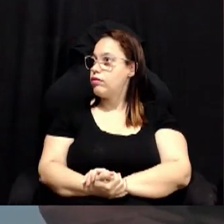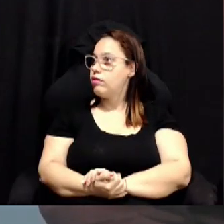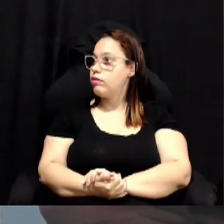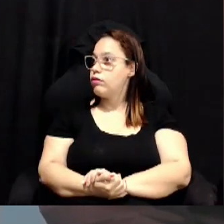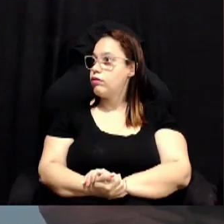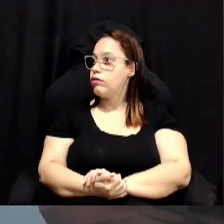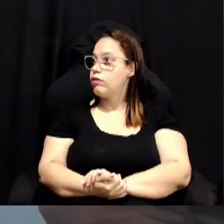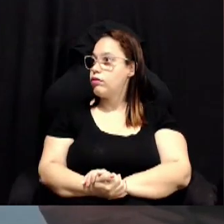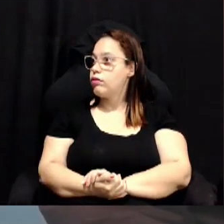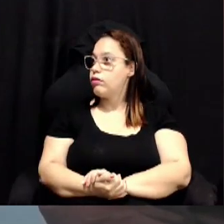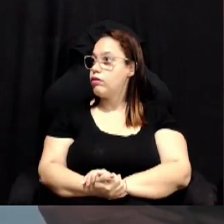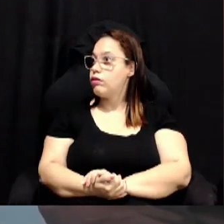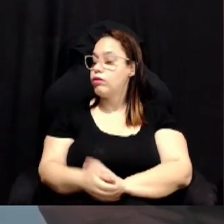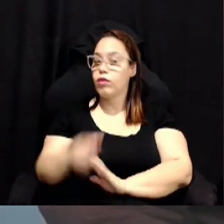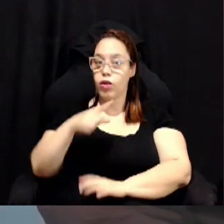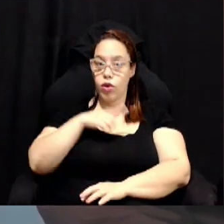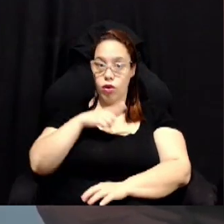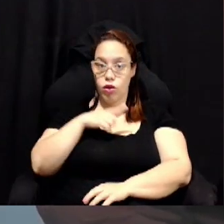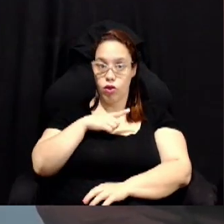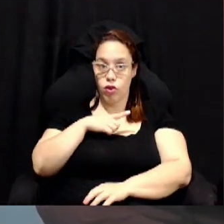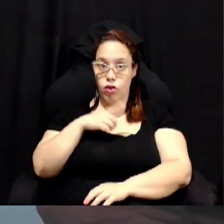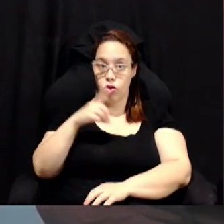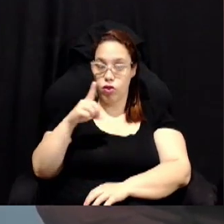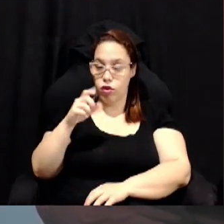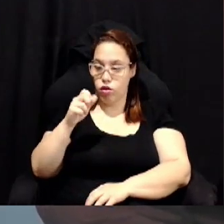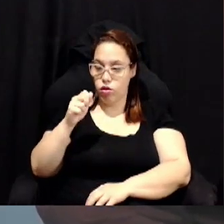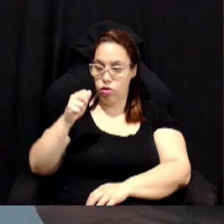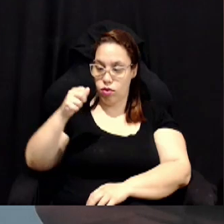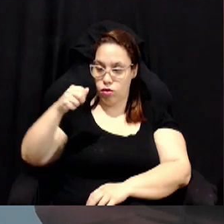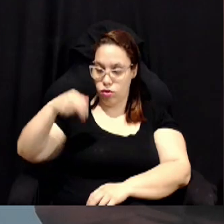eu tenho aqui, viu, Dani, um projeto de lei também que são